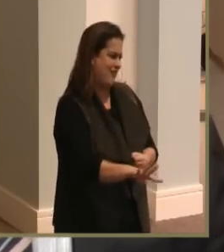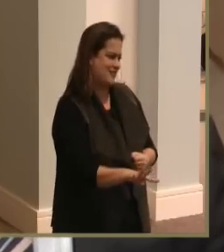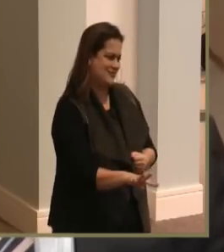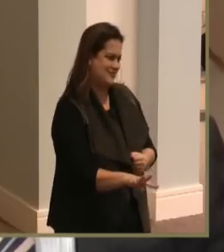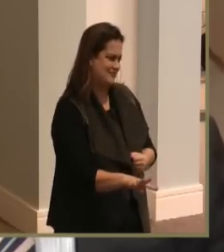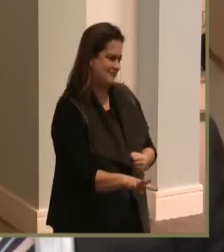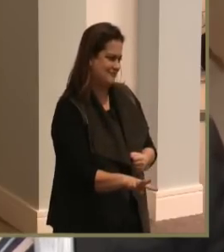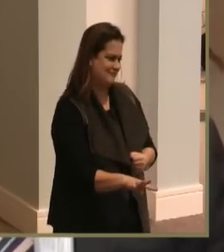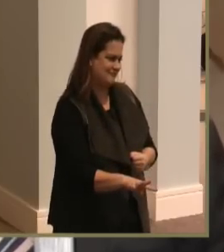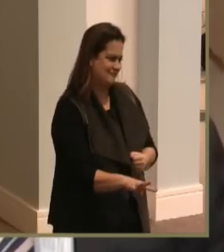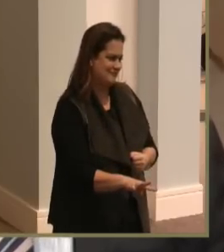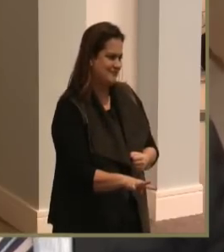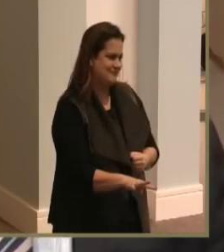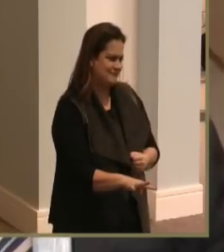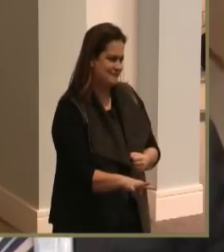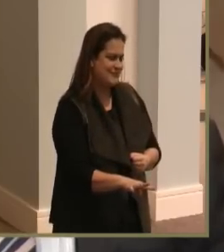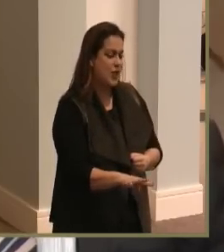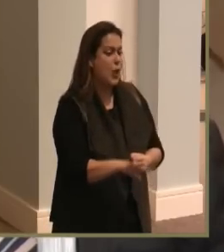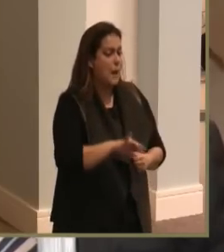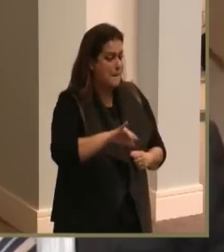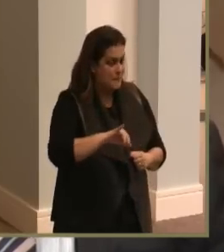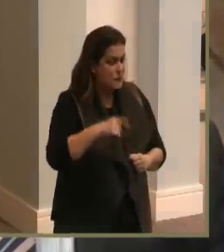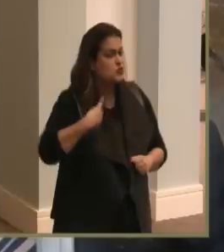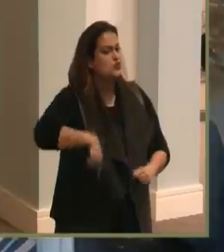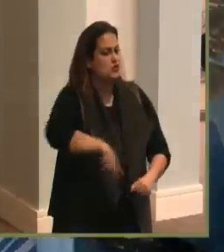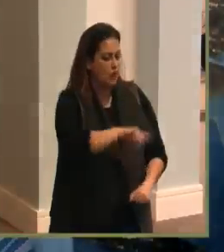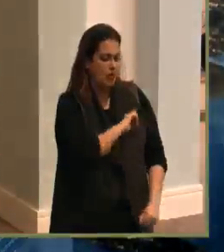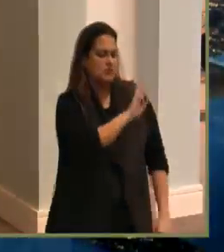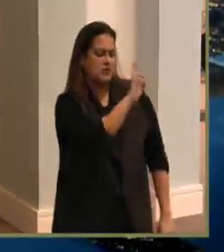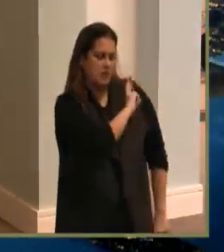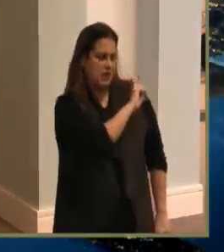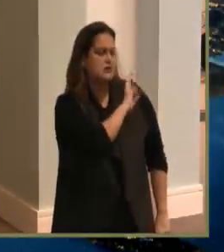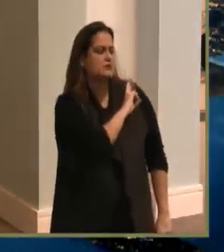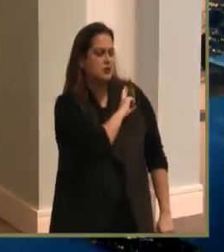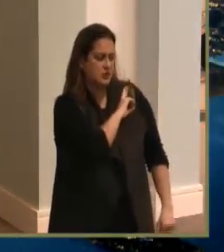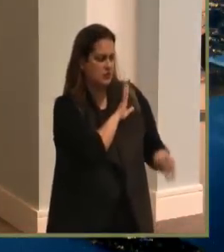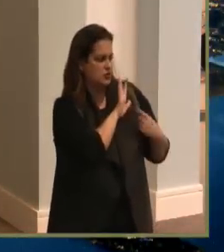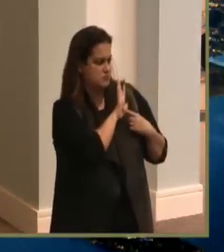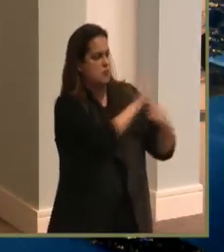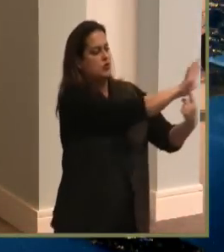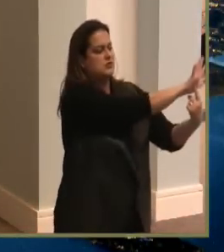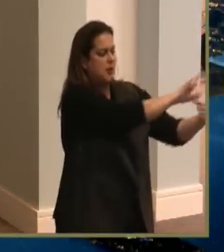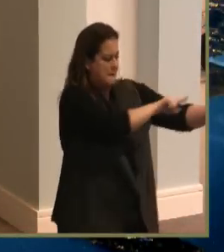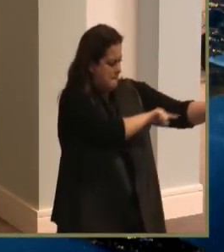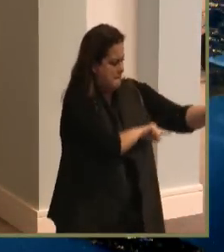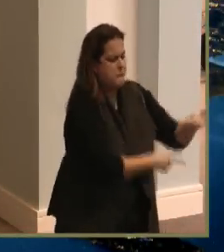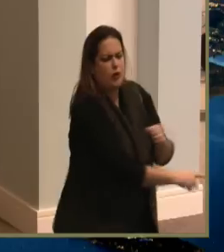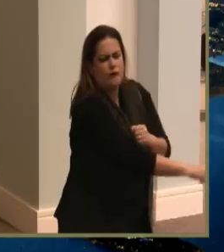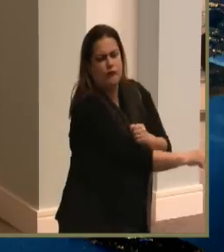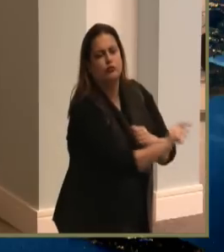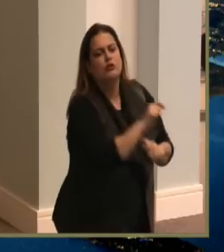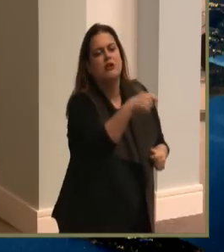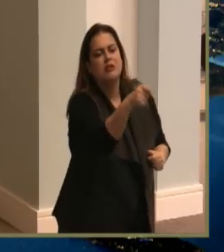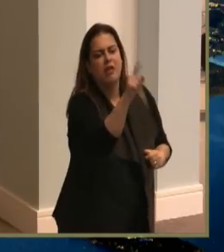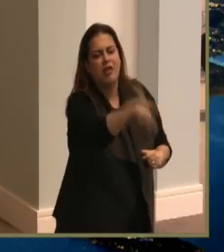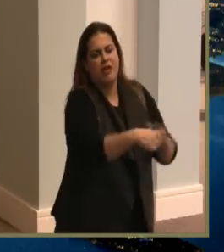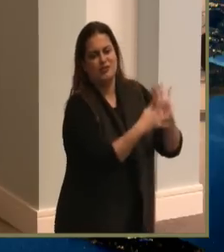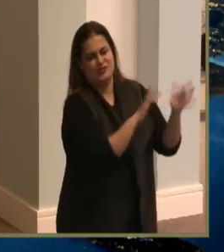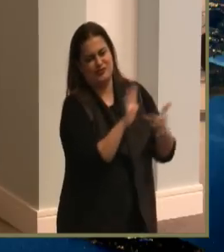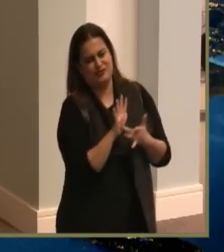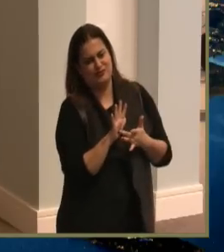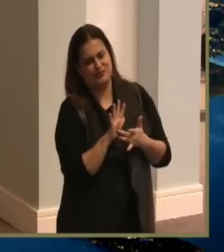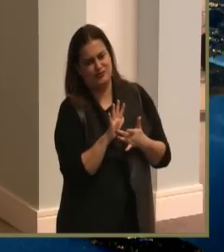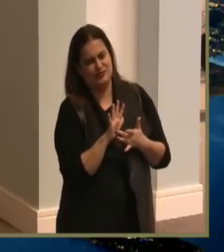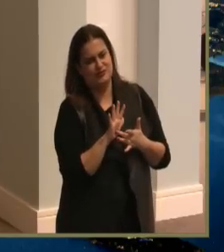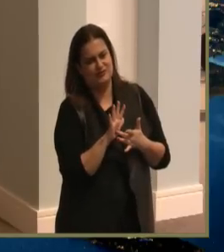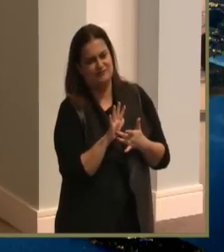campo missionário primeiro. E eu gostaria que nós pudéssemos estar atentos e, como igreja pertencente à